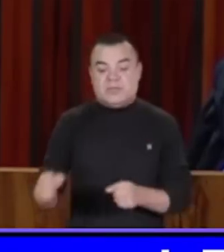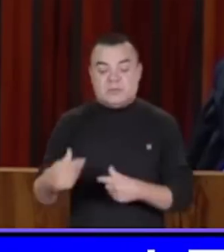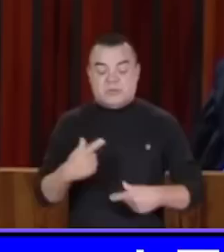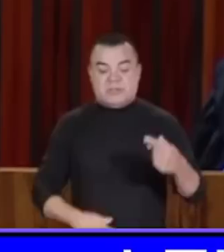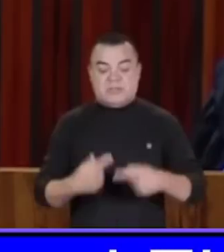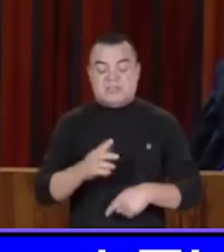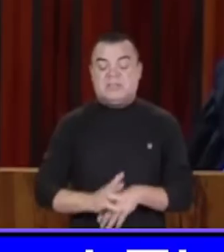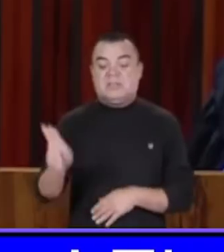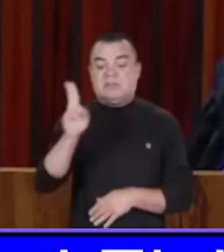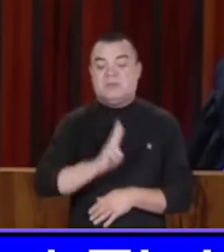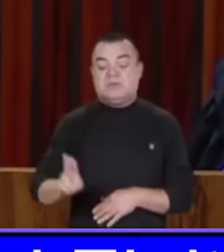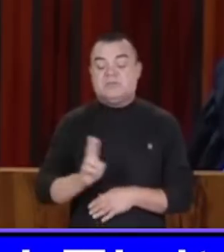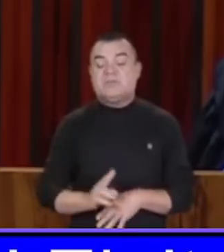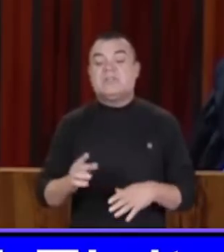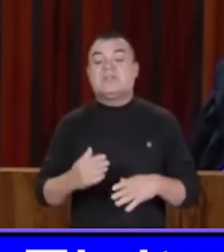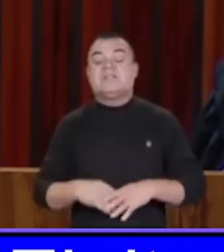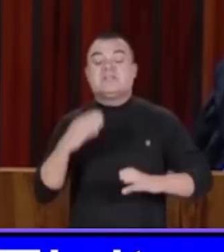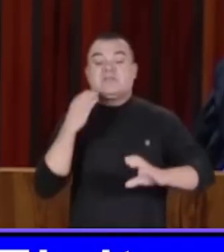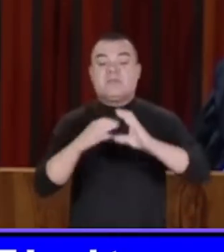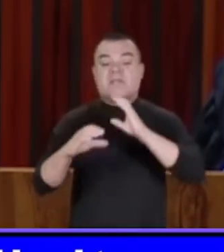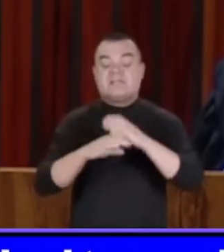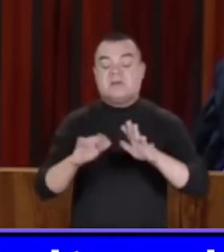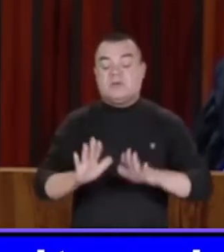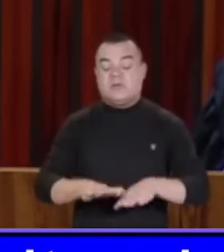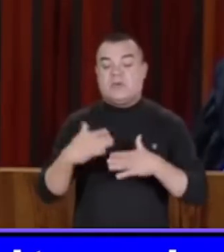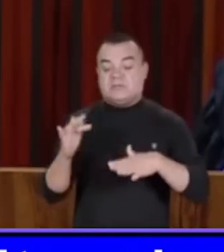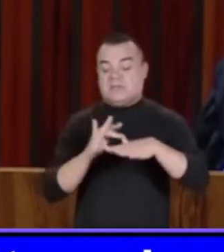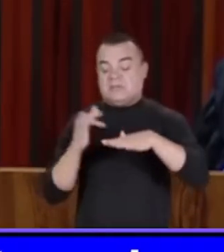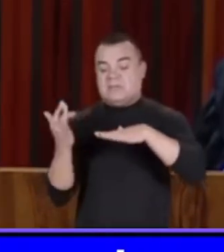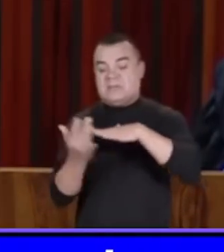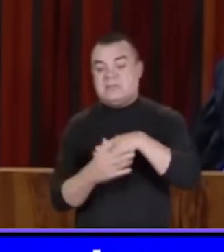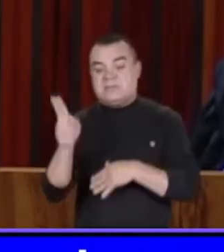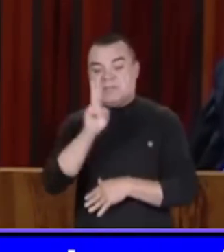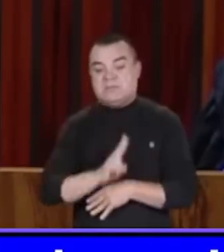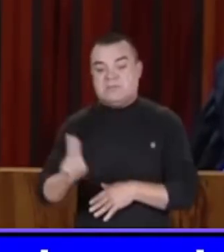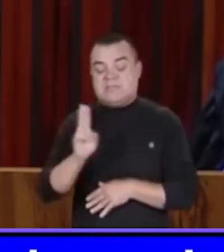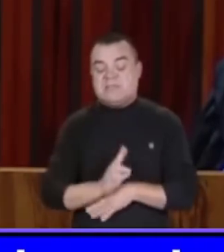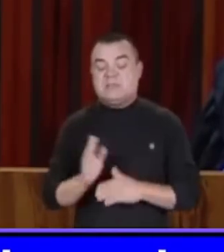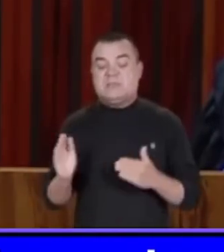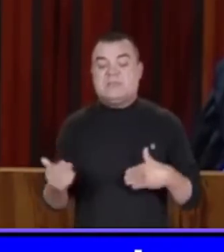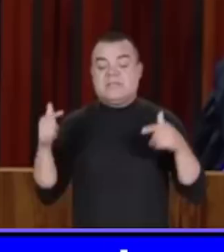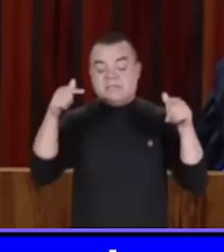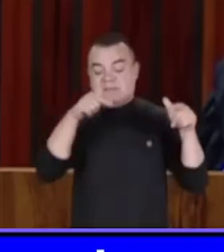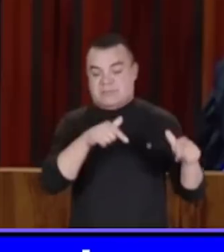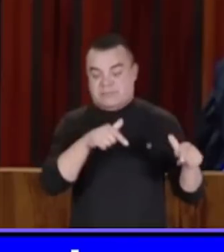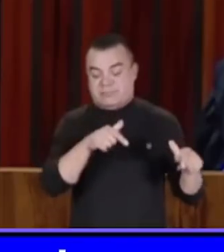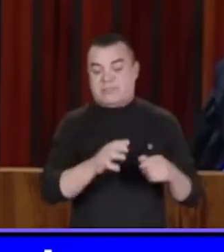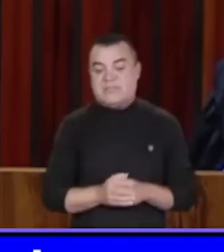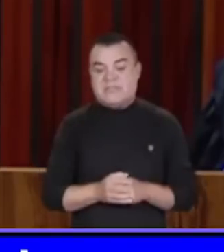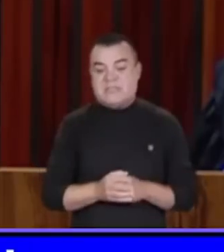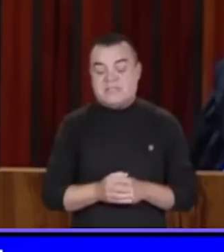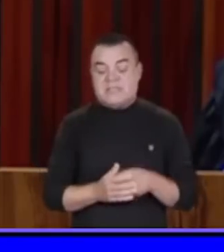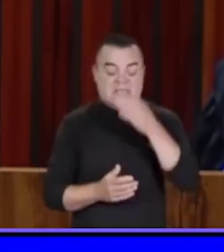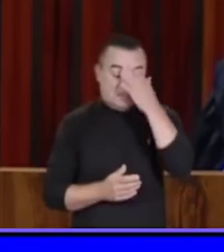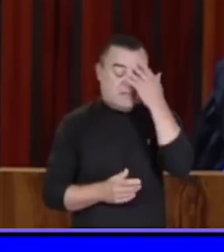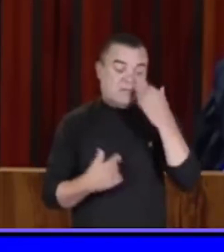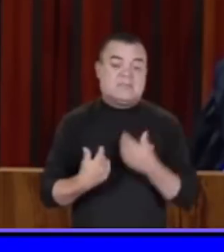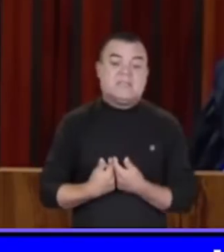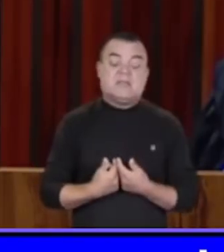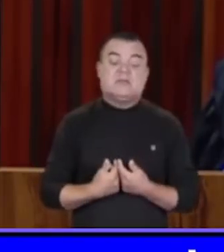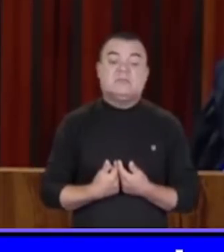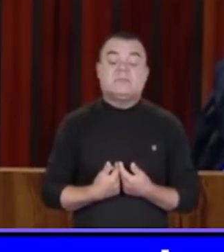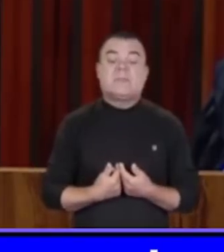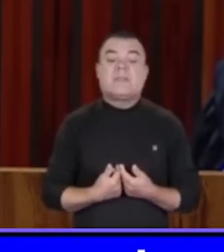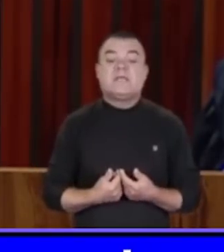de comunicação quando redes sociais são usadas para esse fim. O precedente ressalta a